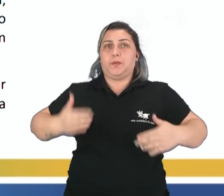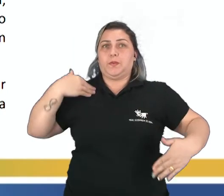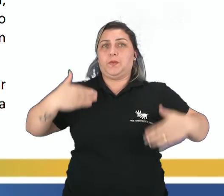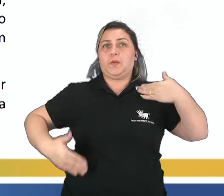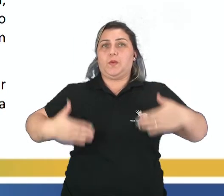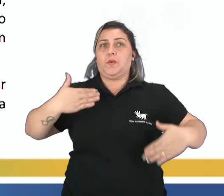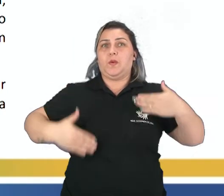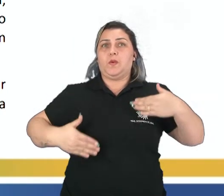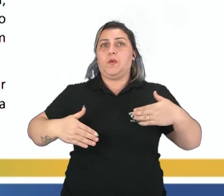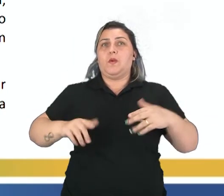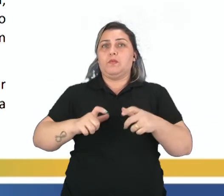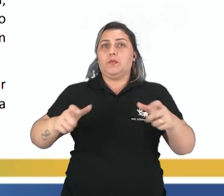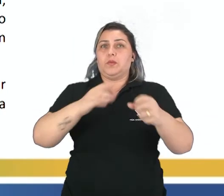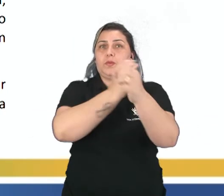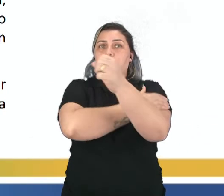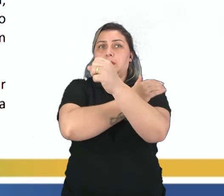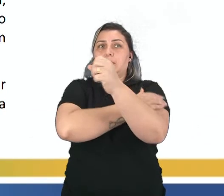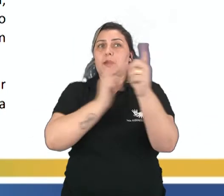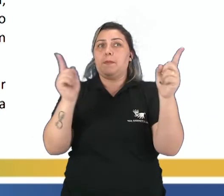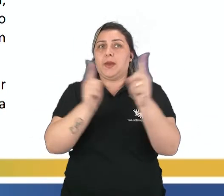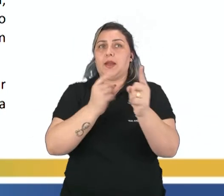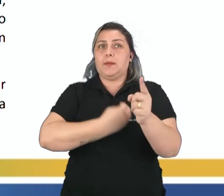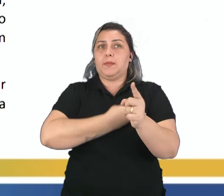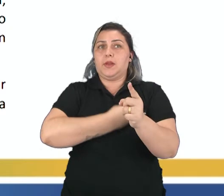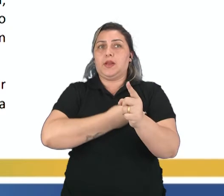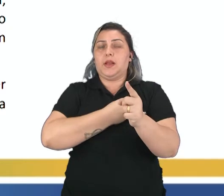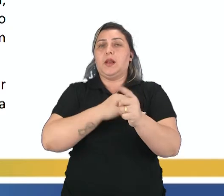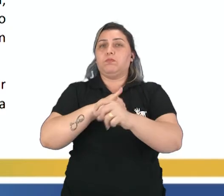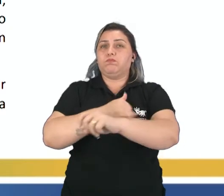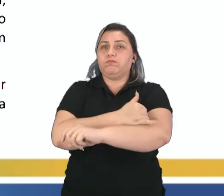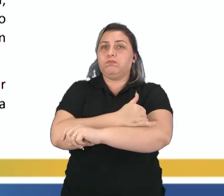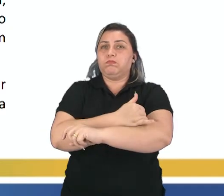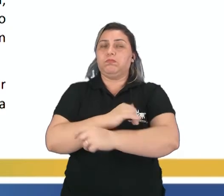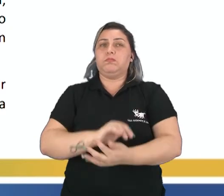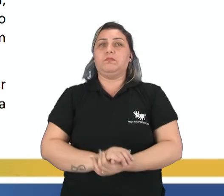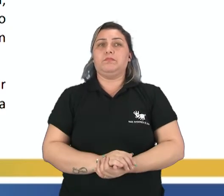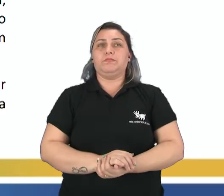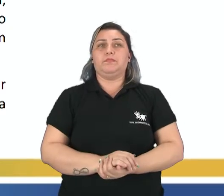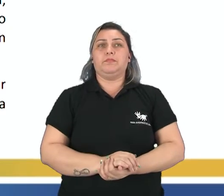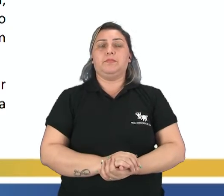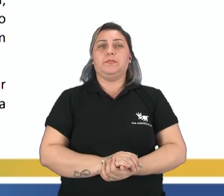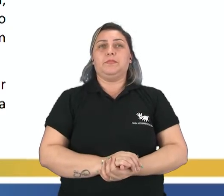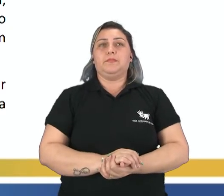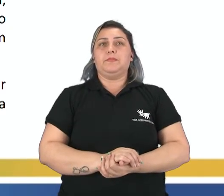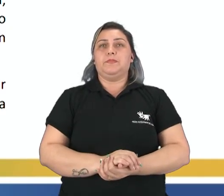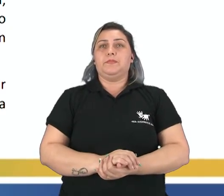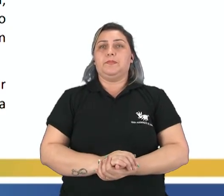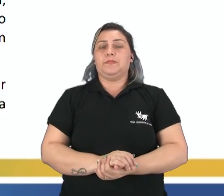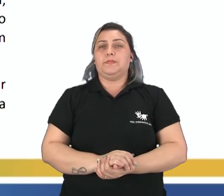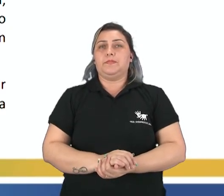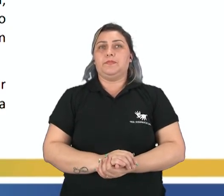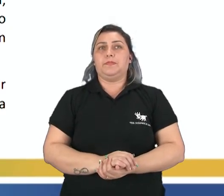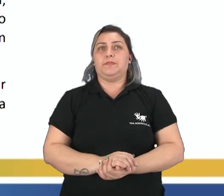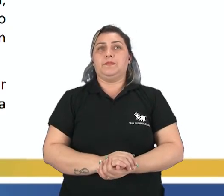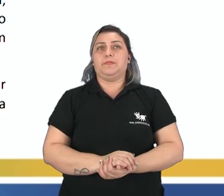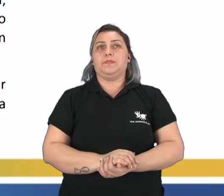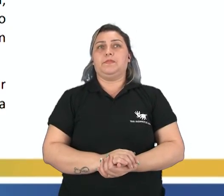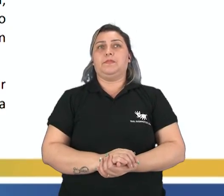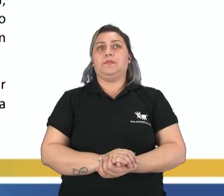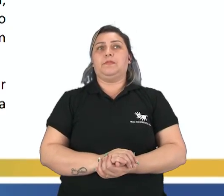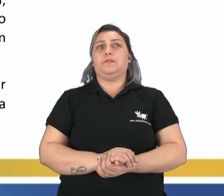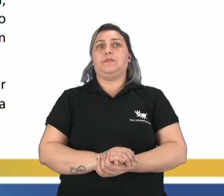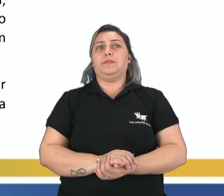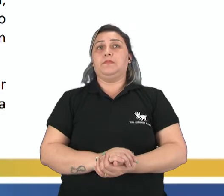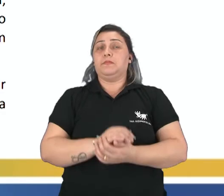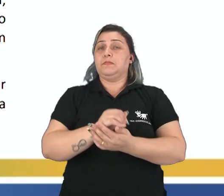corporal, com discreto volume muscular e pequena presença de tecido gorduroso. Então, gente,